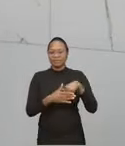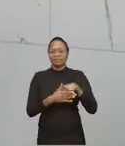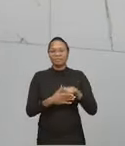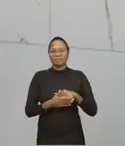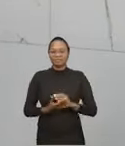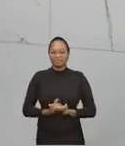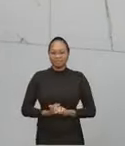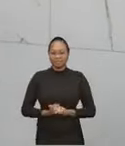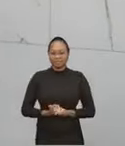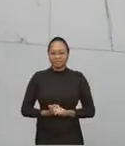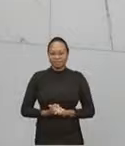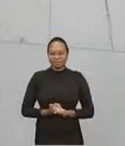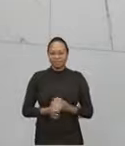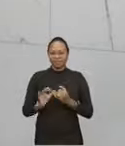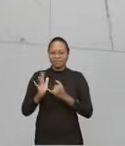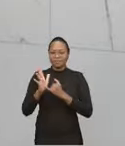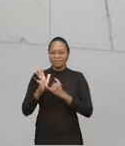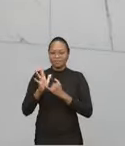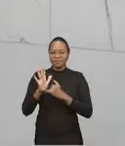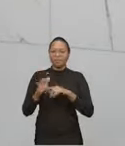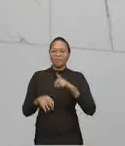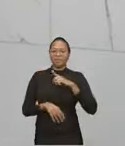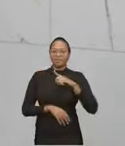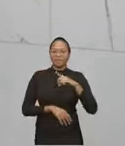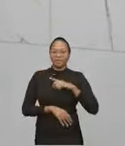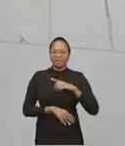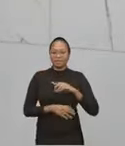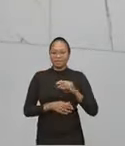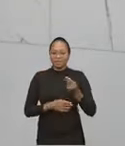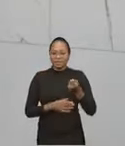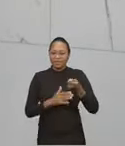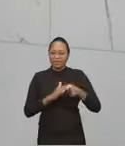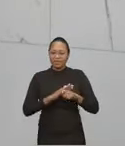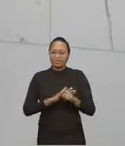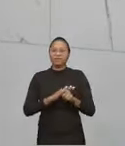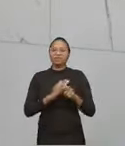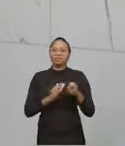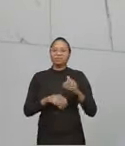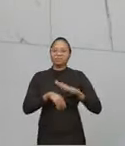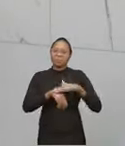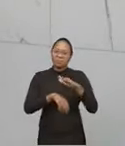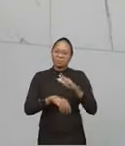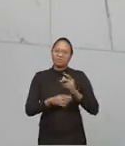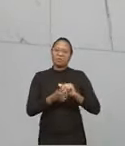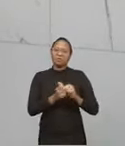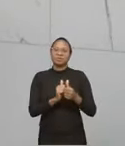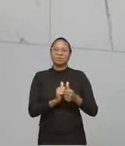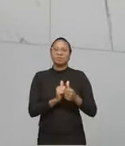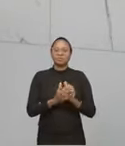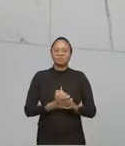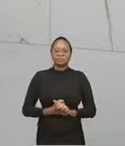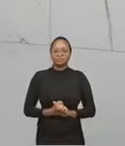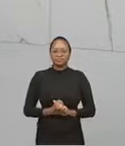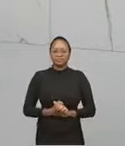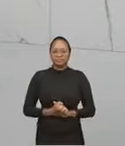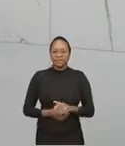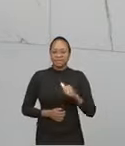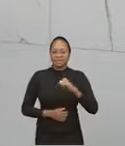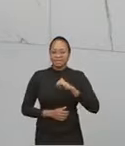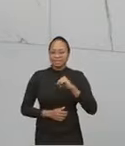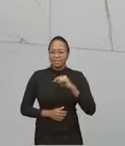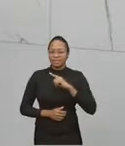tudo. Camaçari tem que investir mais no esporte, você falou aí. E aqui hoje, tem meninos